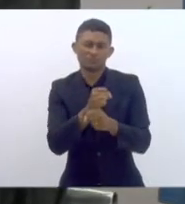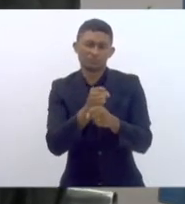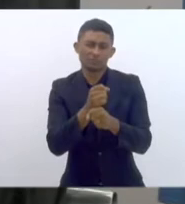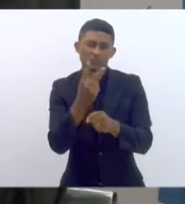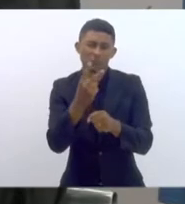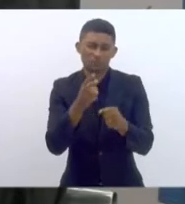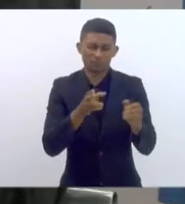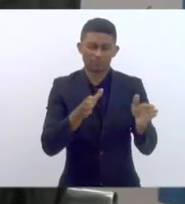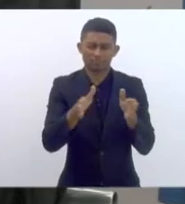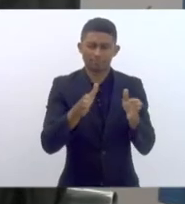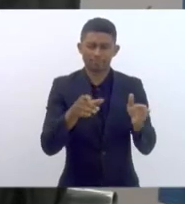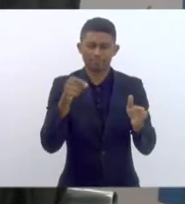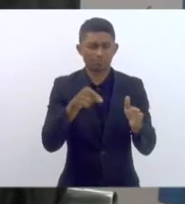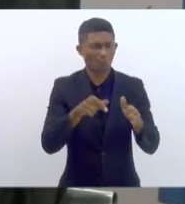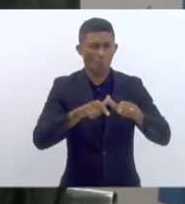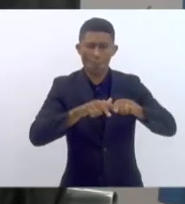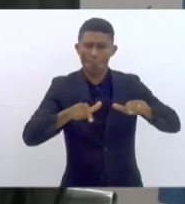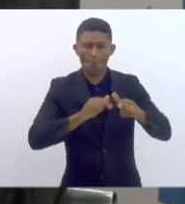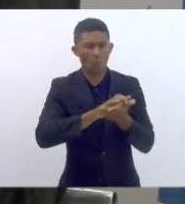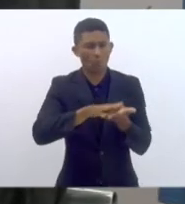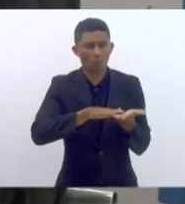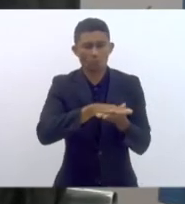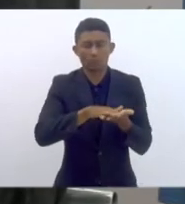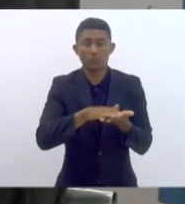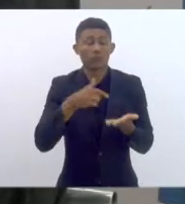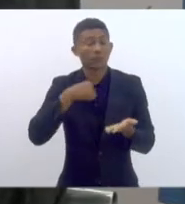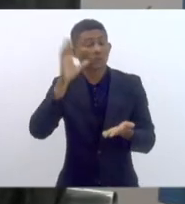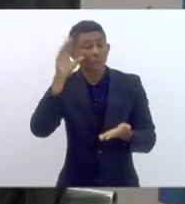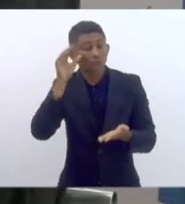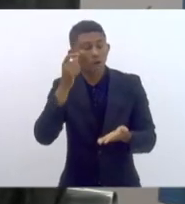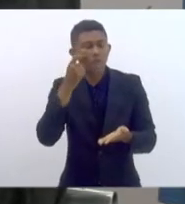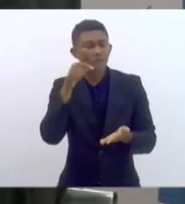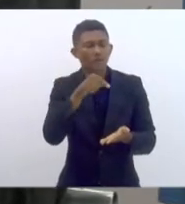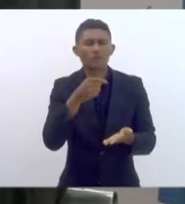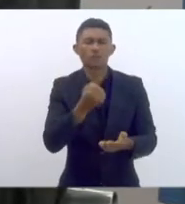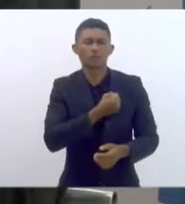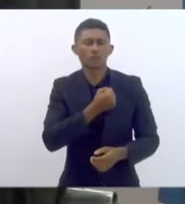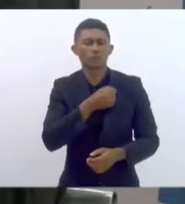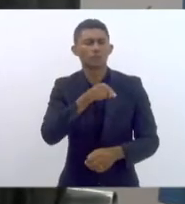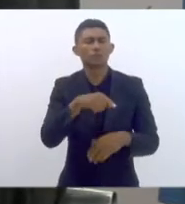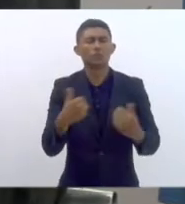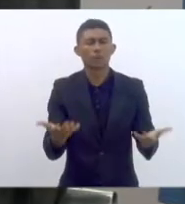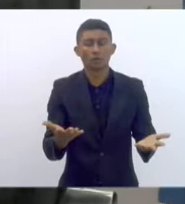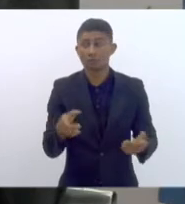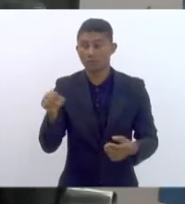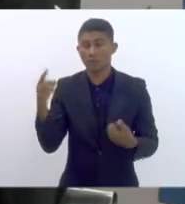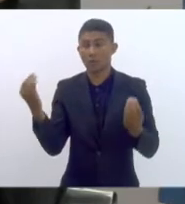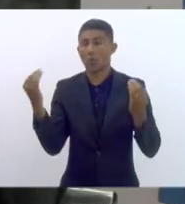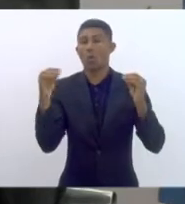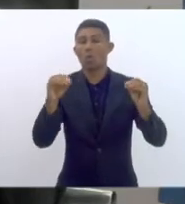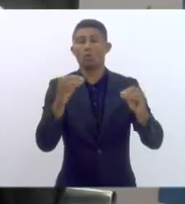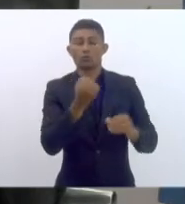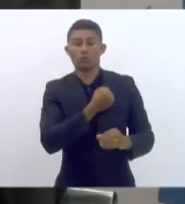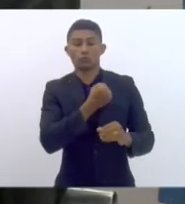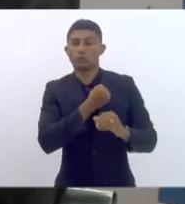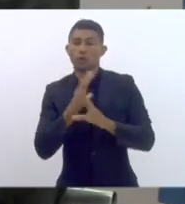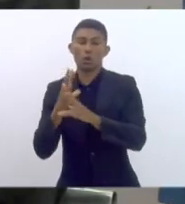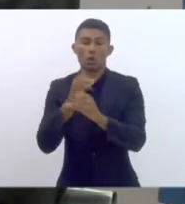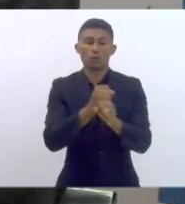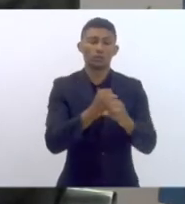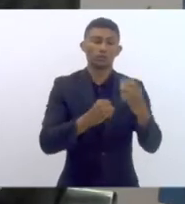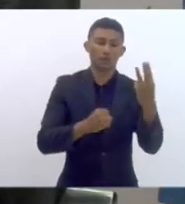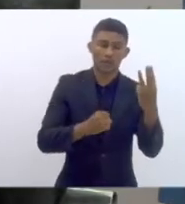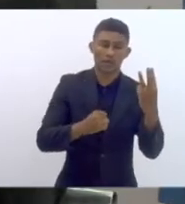limbo. Aí eu quis saber o número do limbo. Aí ele botou o número total, somando os 3 mais 2. Então,